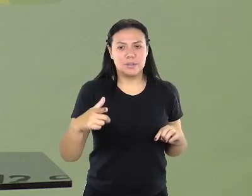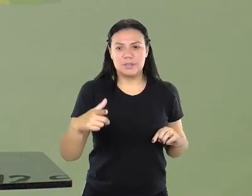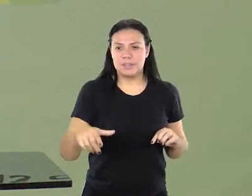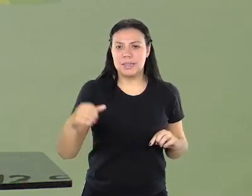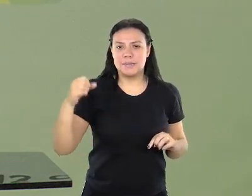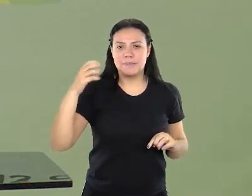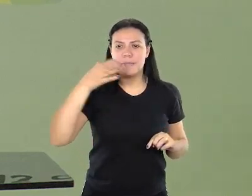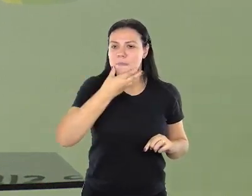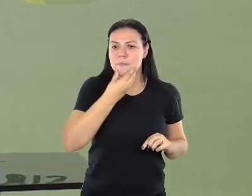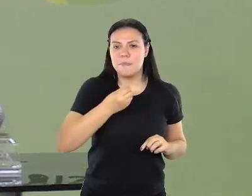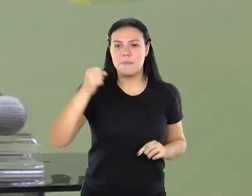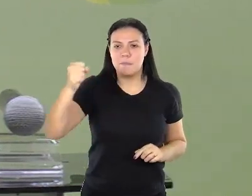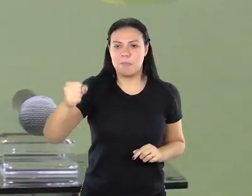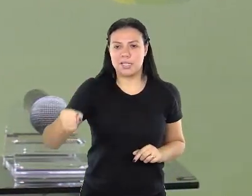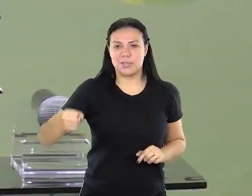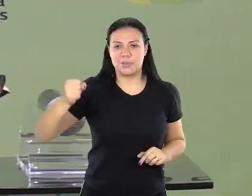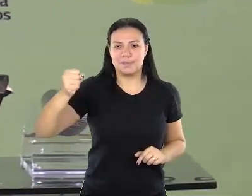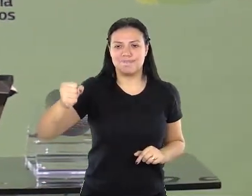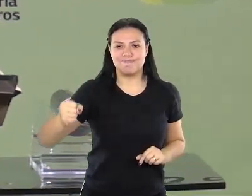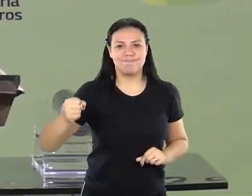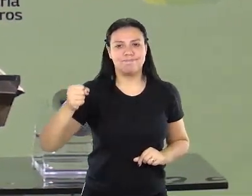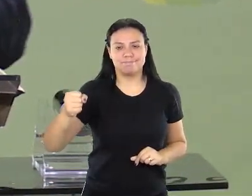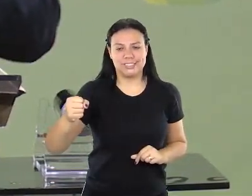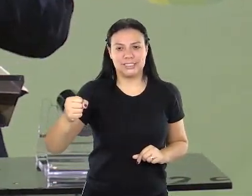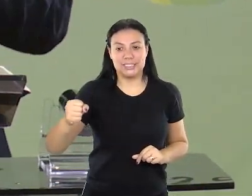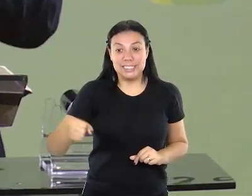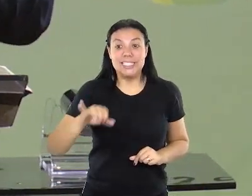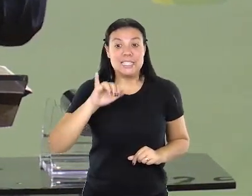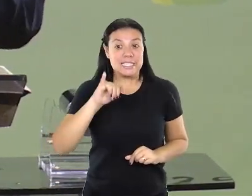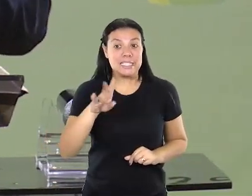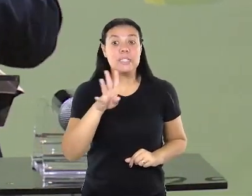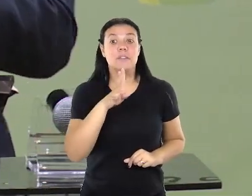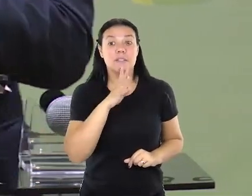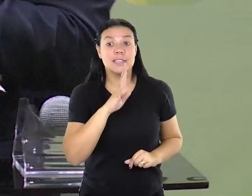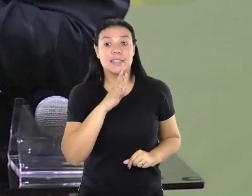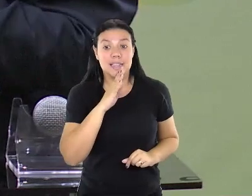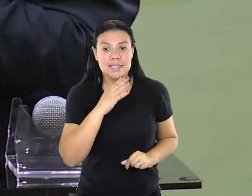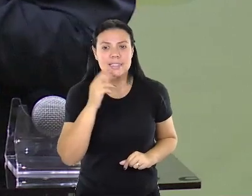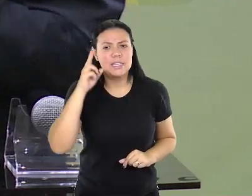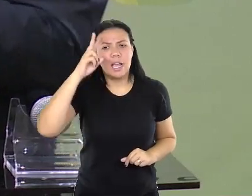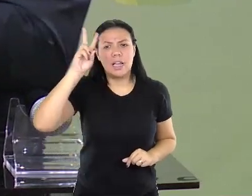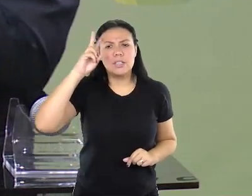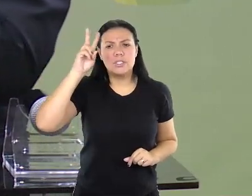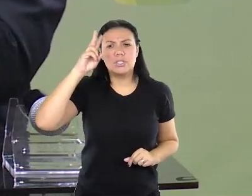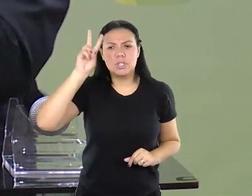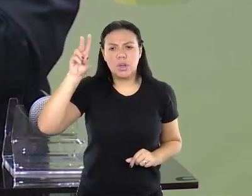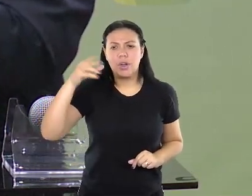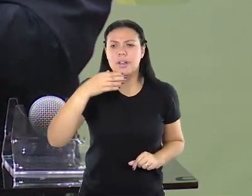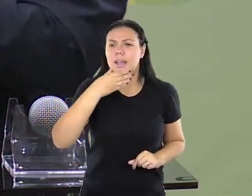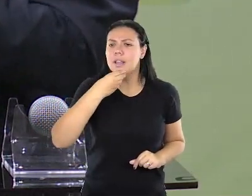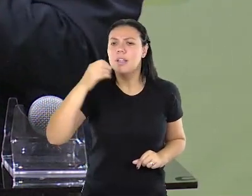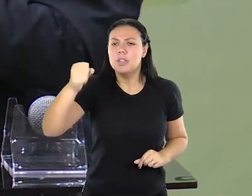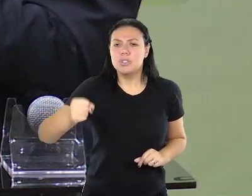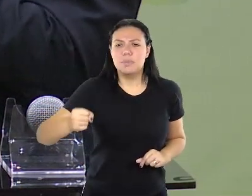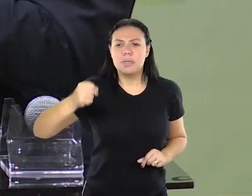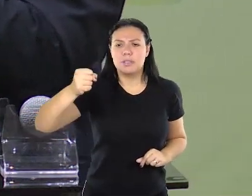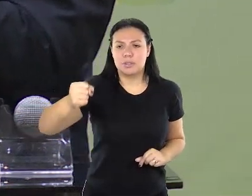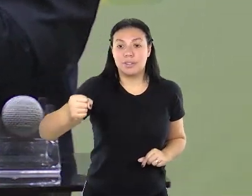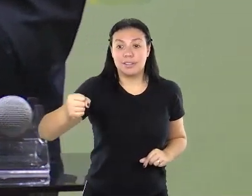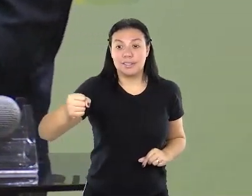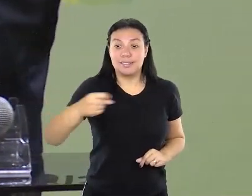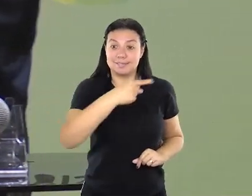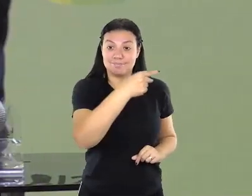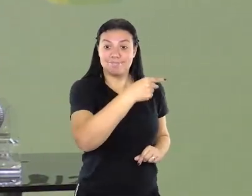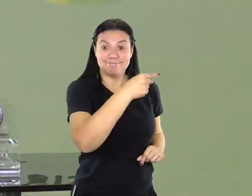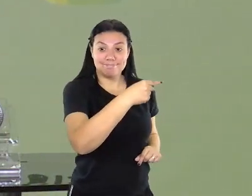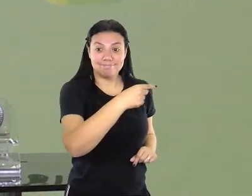Então, quando a gente conhece a história do pastor, e conhece, estuda um pouco a história de Guiné-Bissau,